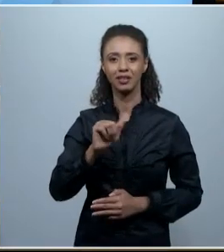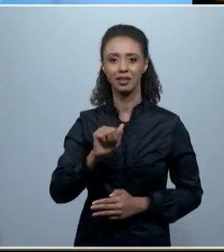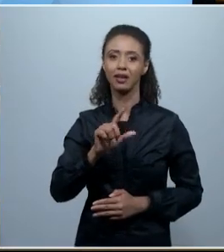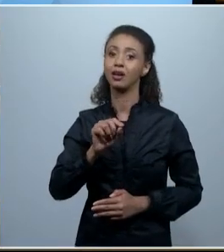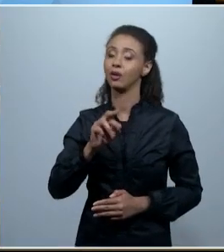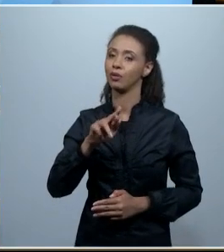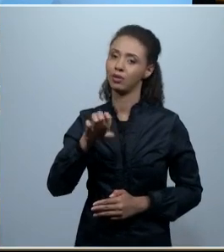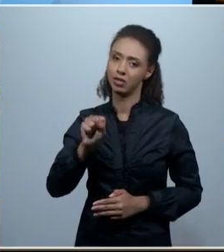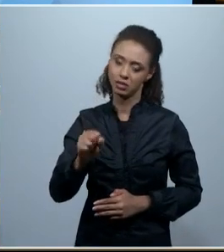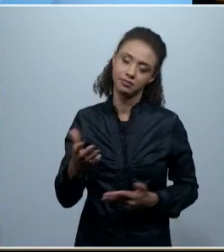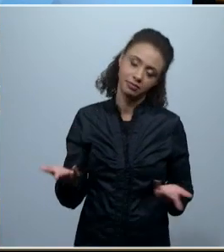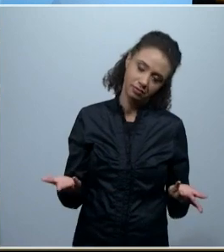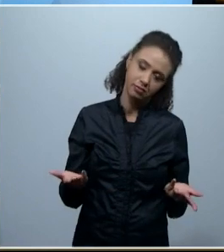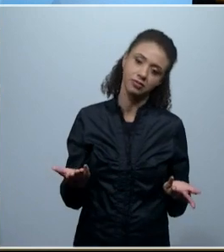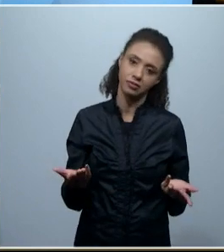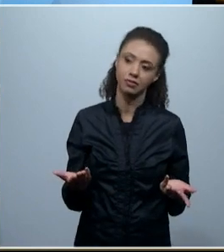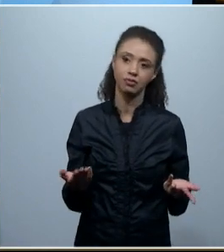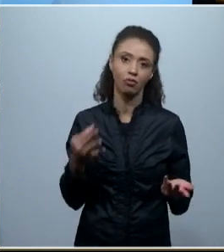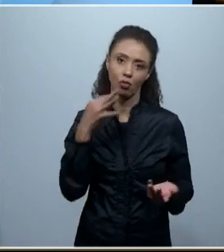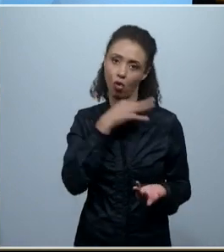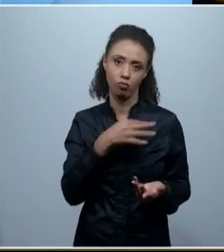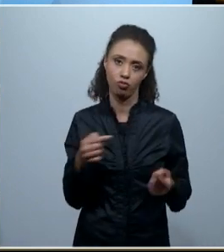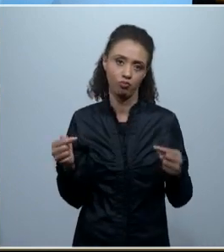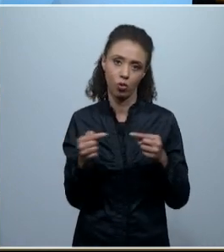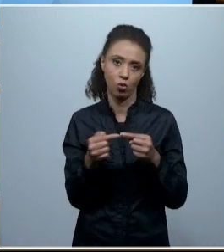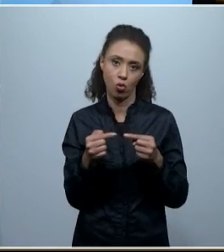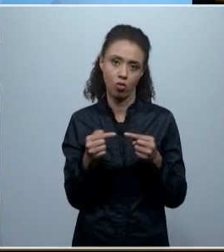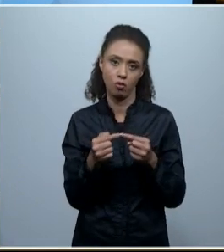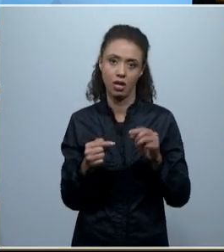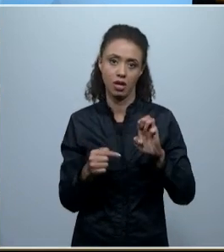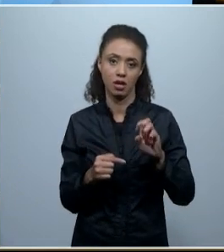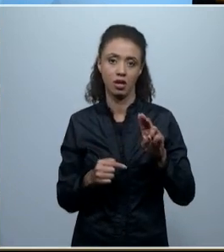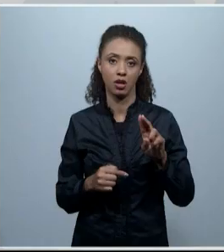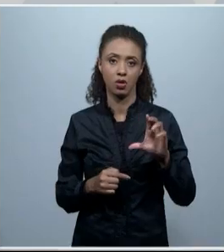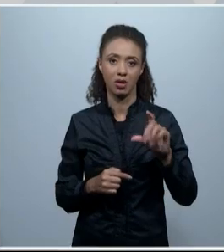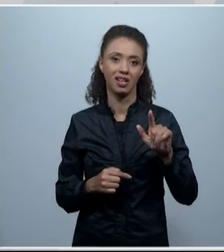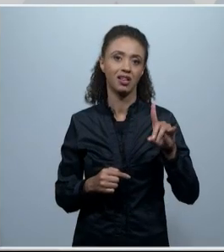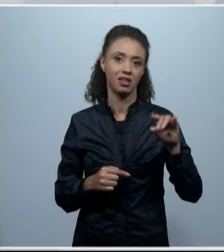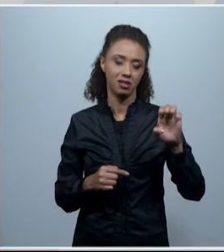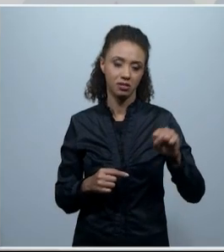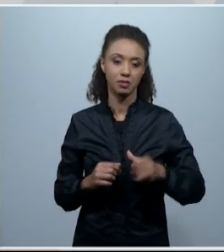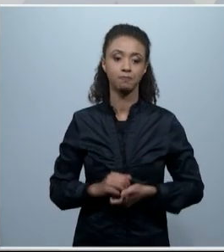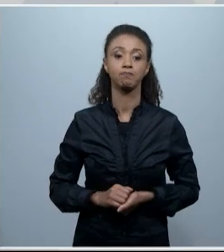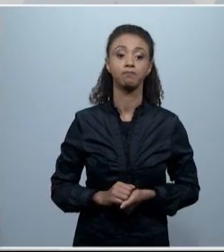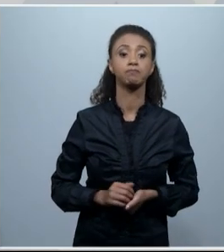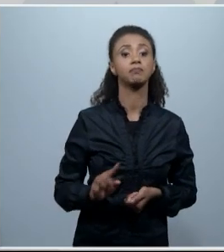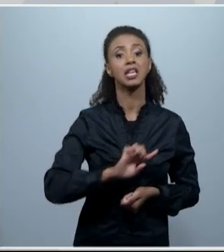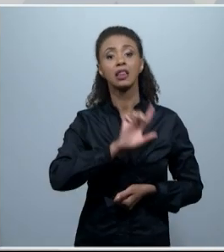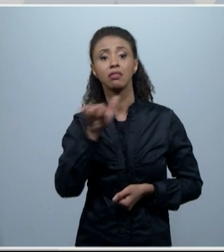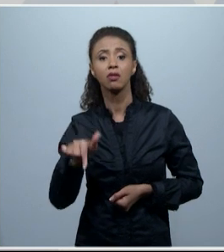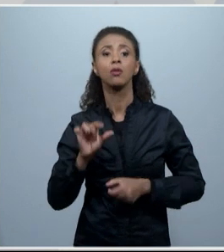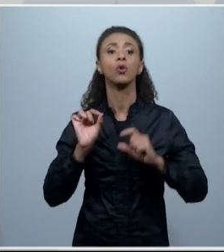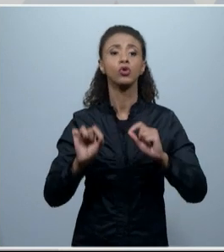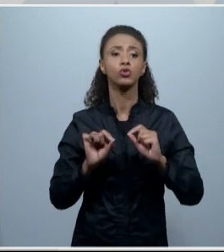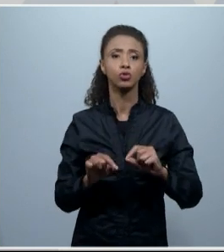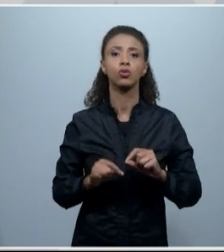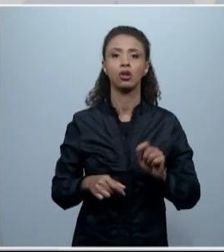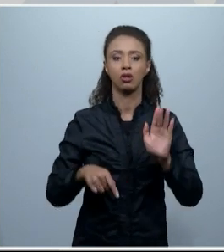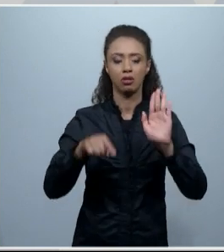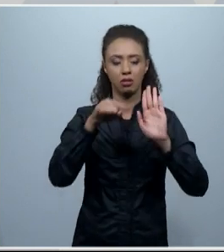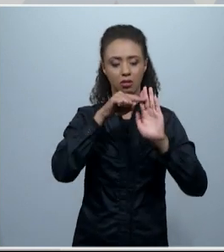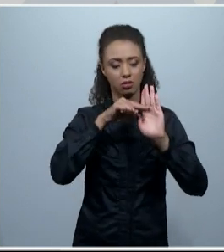euclidiana o tema central da geometria euclidiana a gente vai para os polígonos de quatro lados quadriláteros a